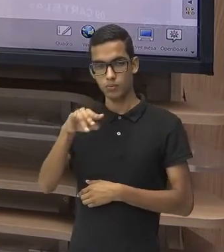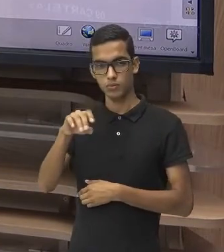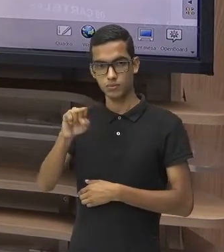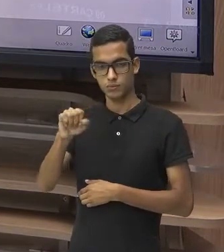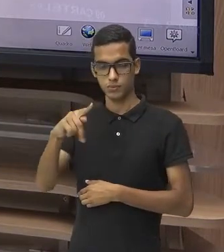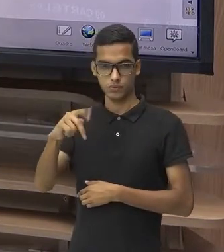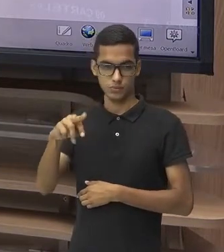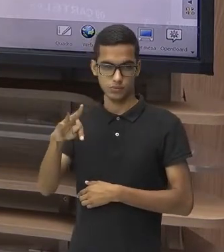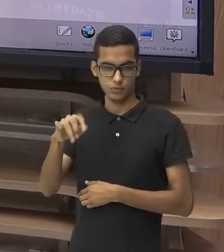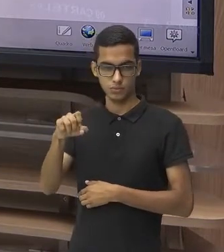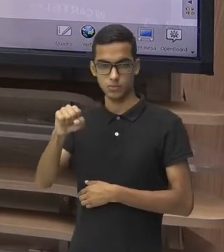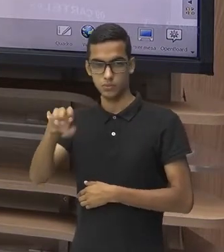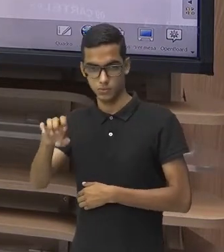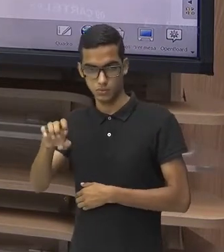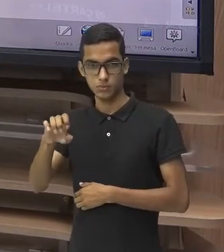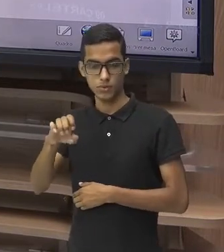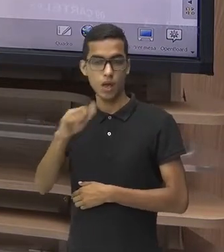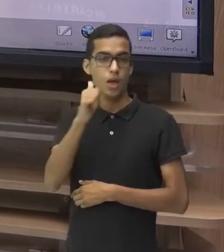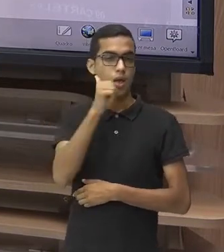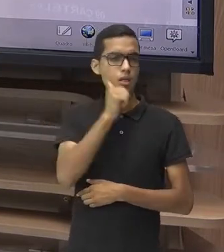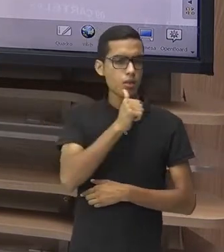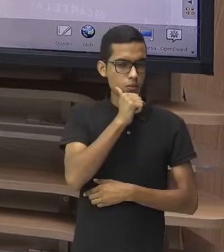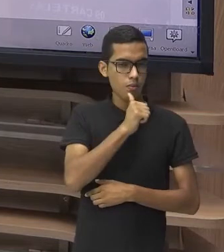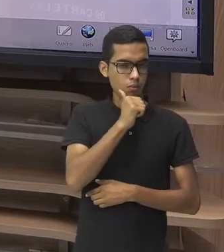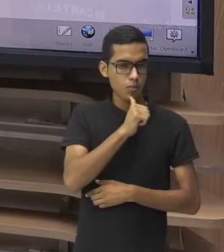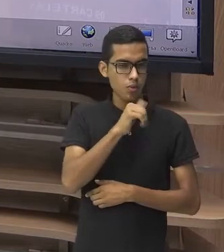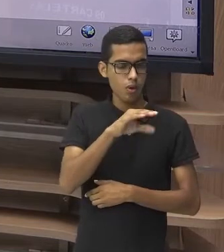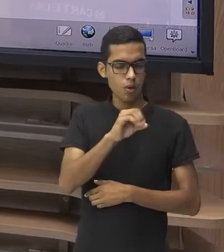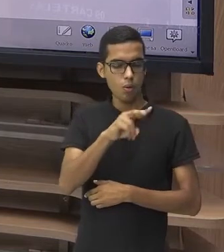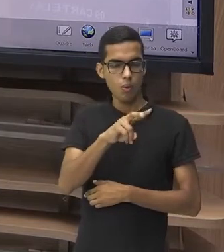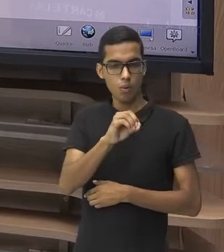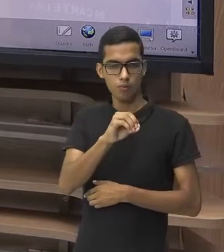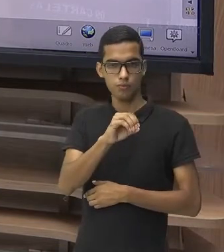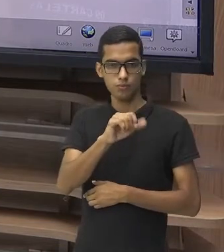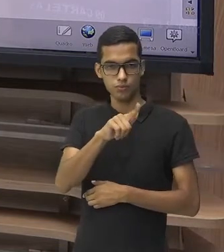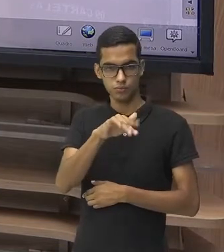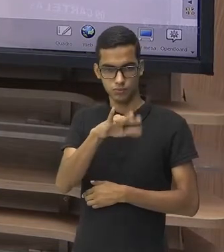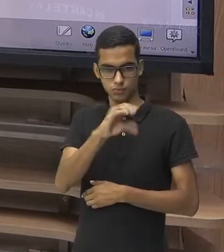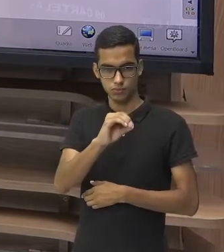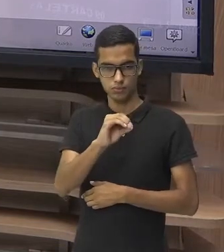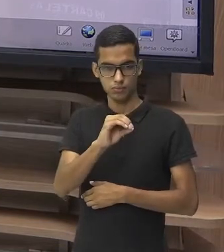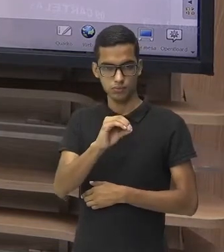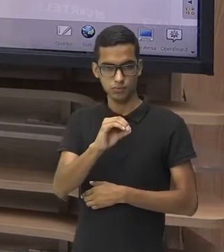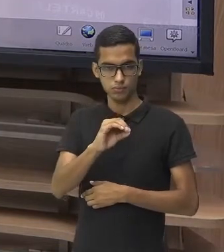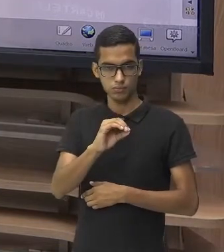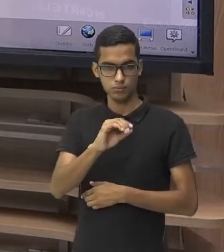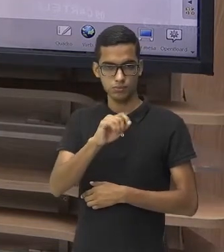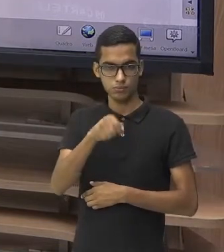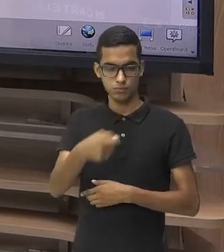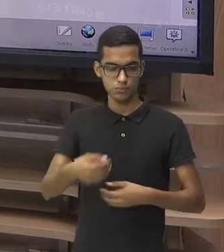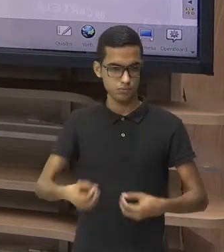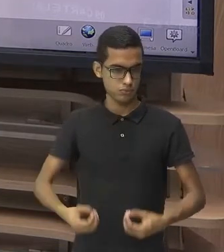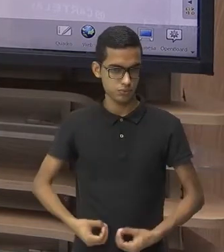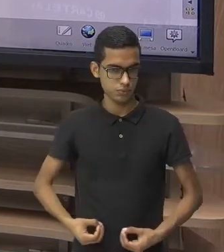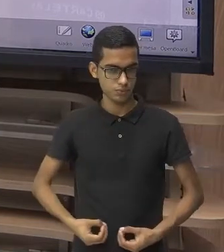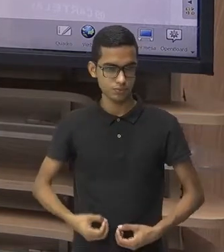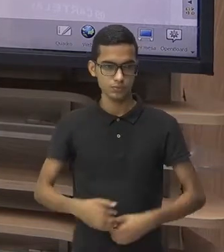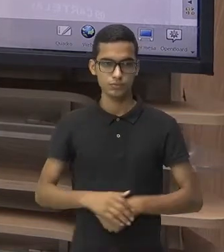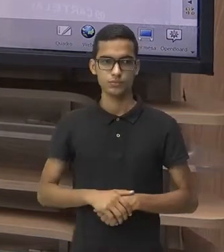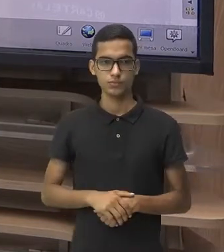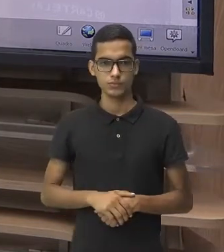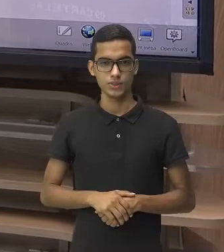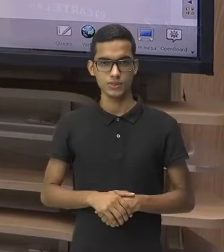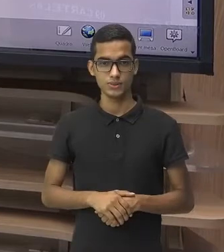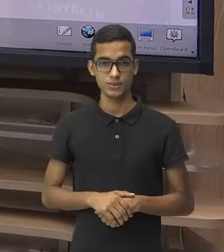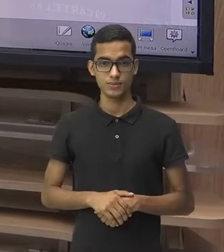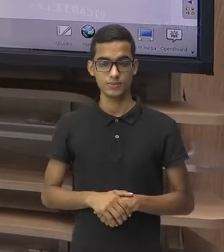feminino, o óvulo. E todas as outras que compõem o nosso corpo são células diploides, tá? Elas apresentam um número total ali de